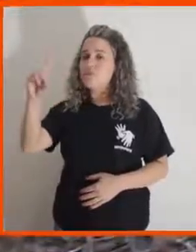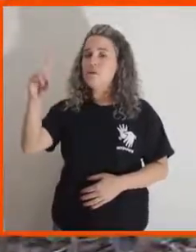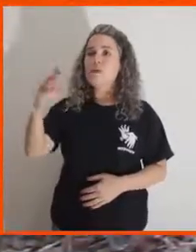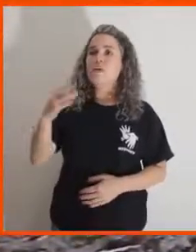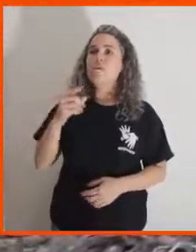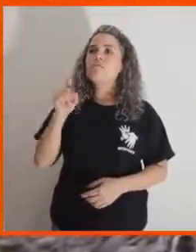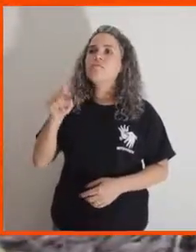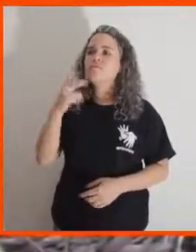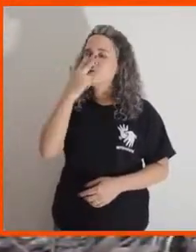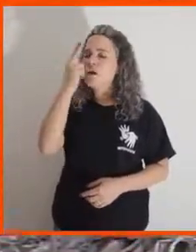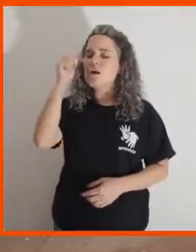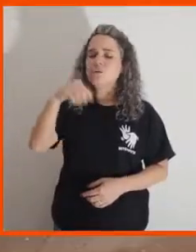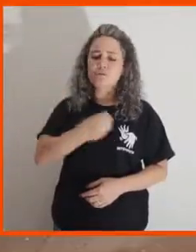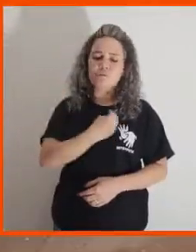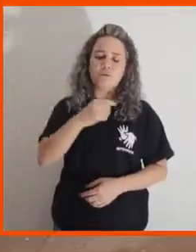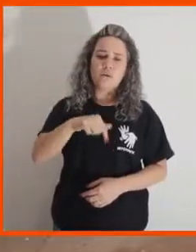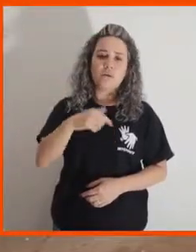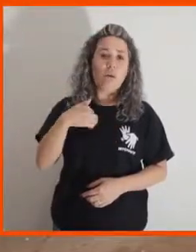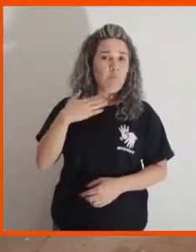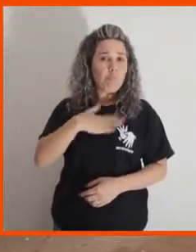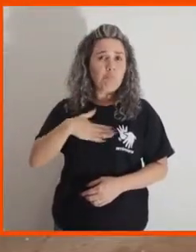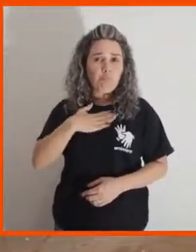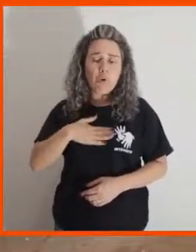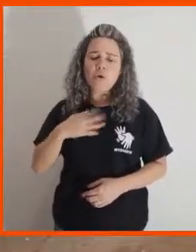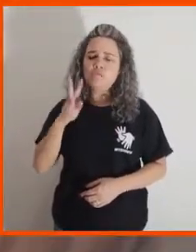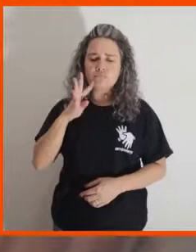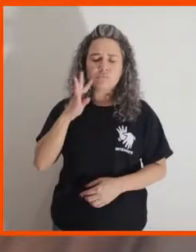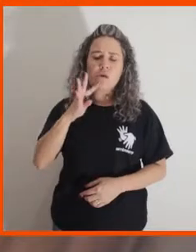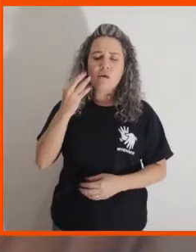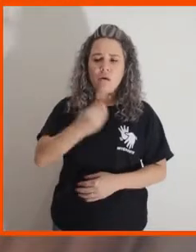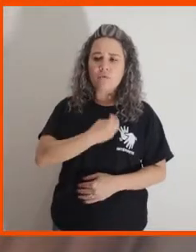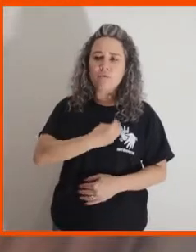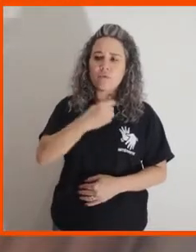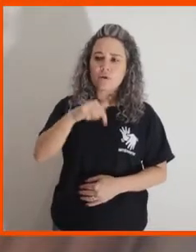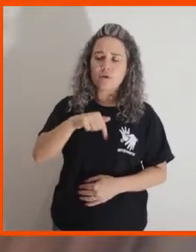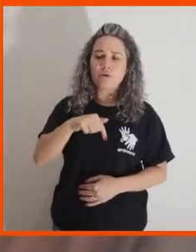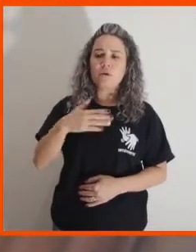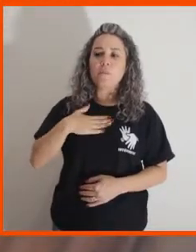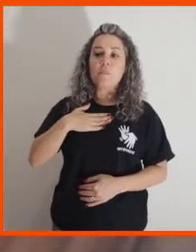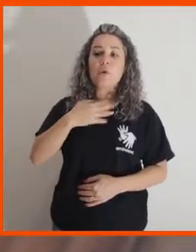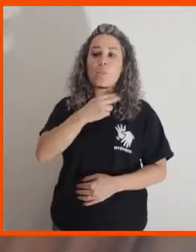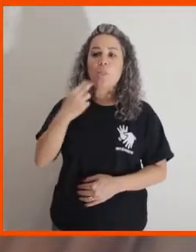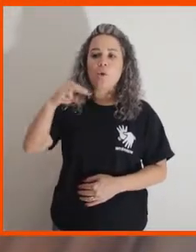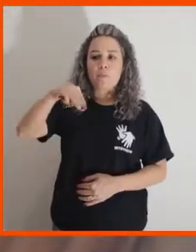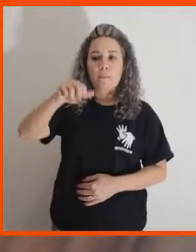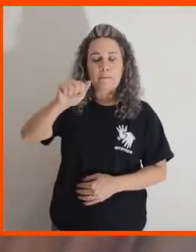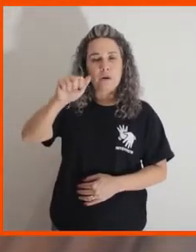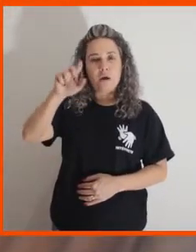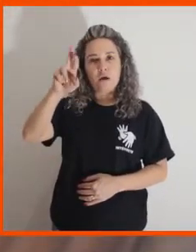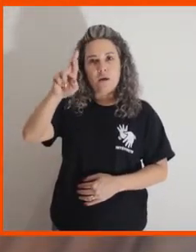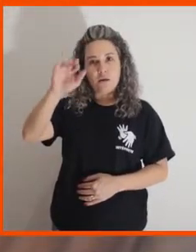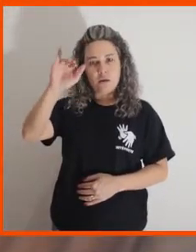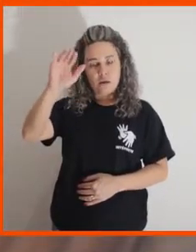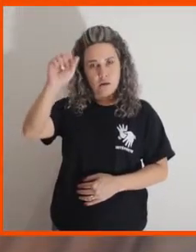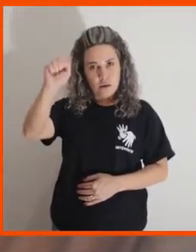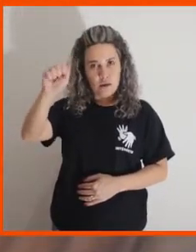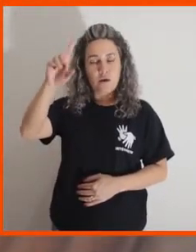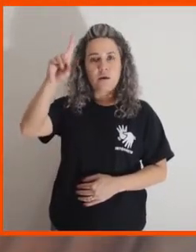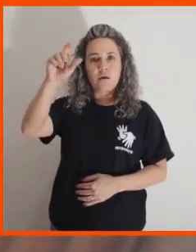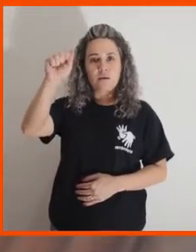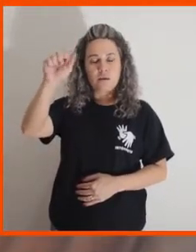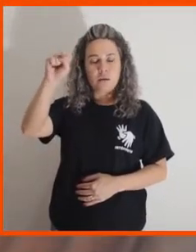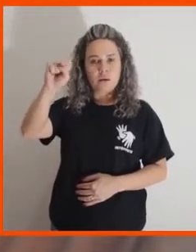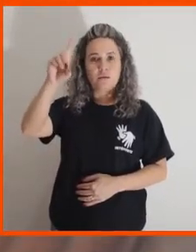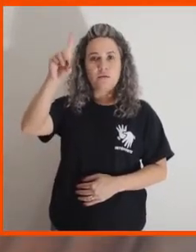Dores dos Santos. Tem 12 anos que eu moro aqui no São Domingos. Eu adoro morar aqui na comunidade. É uma